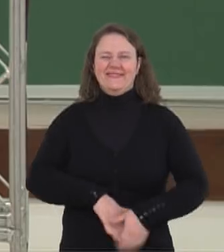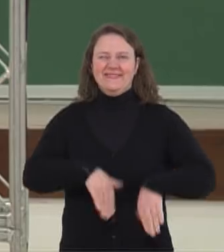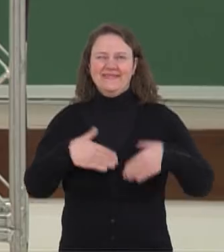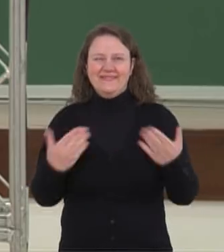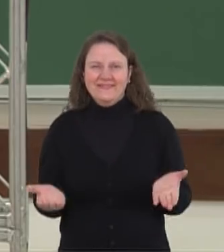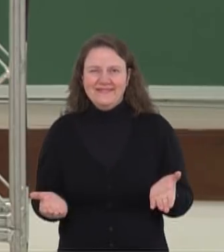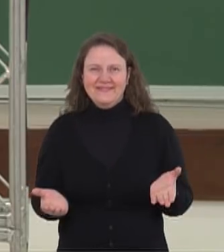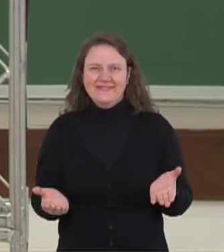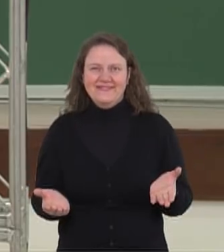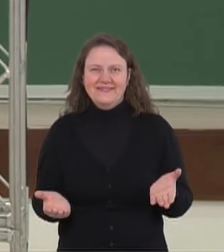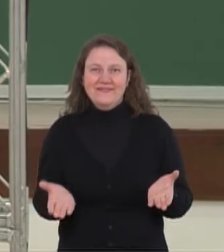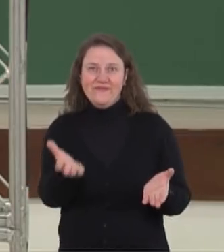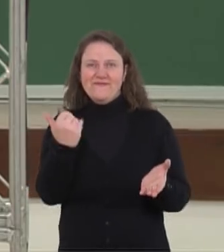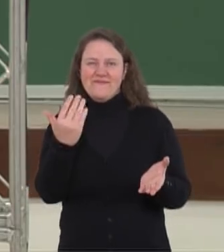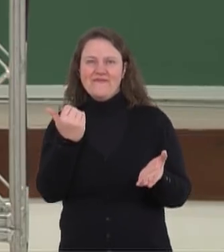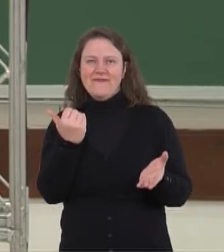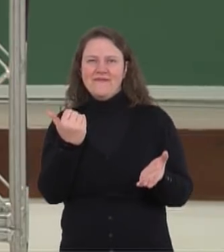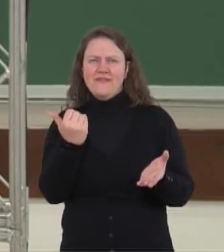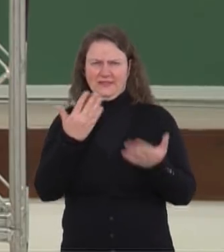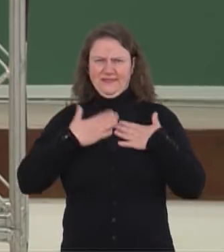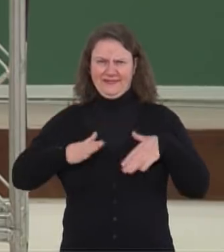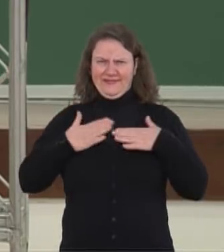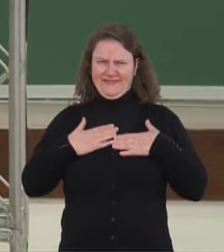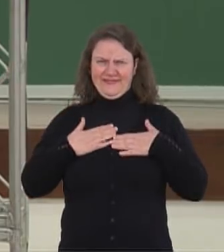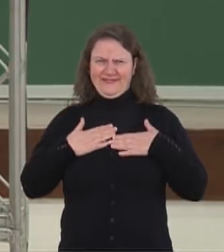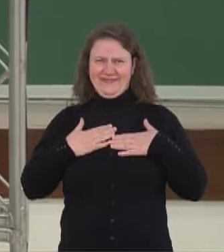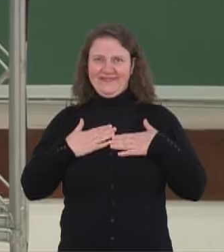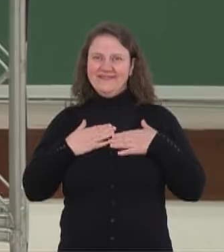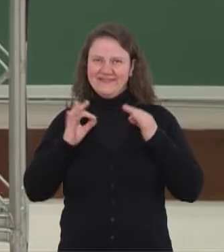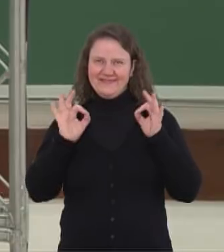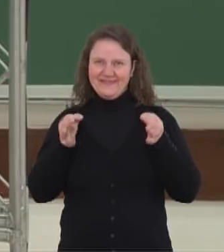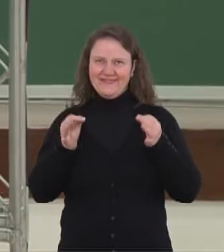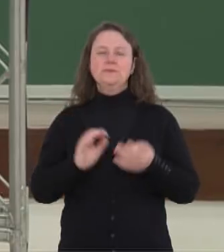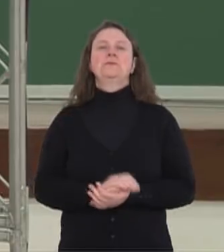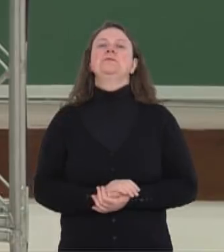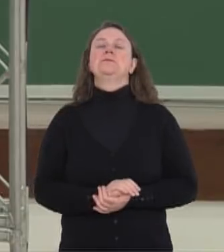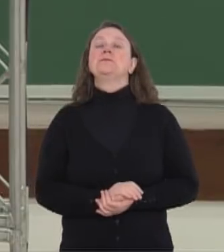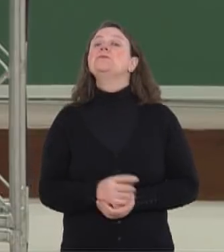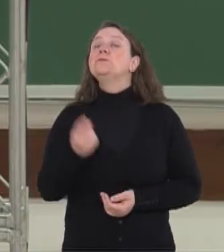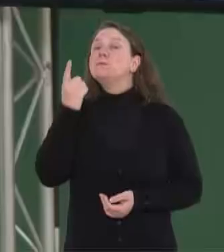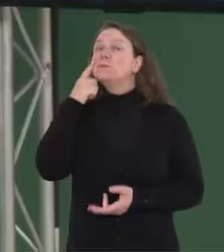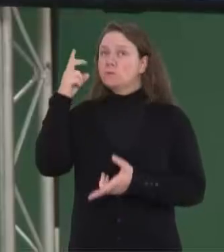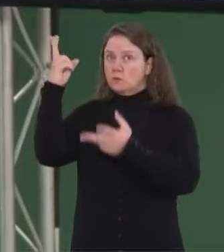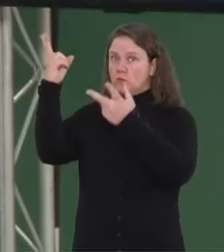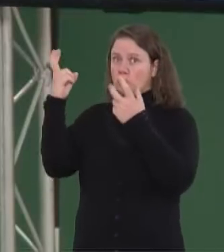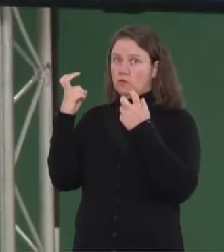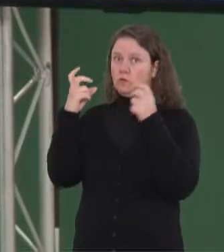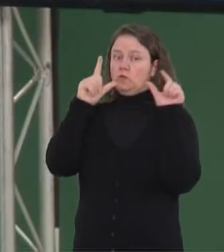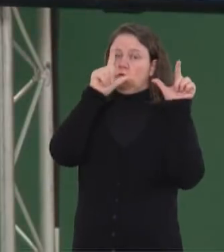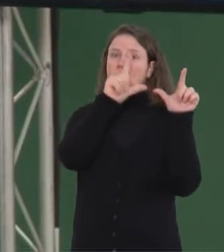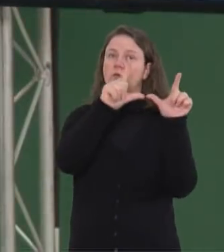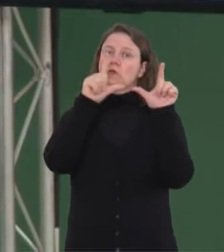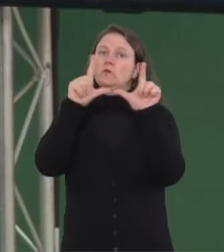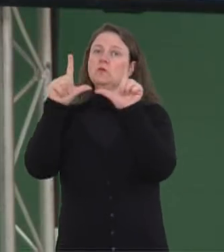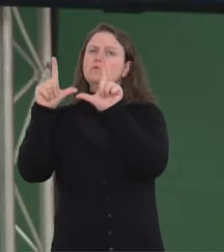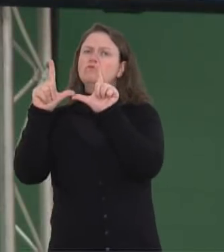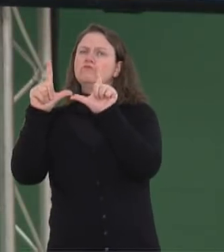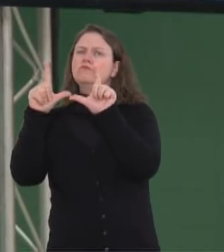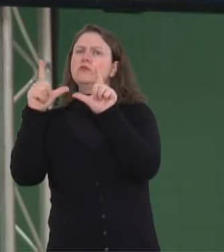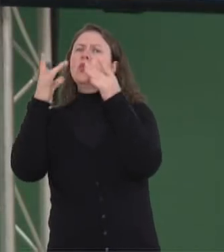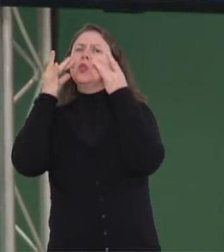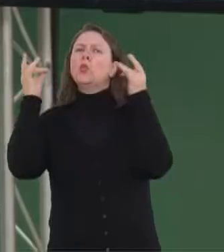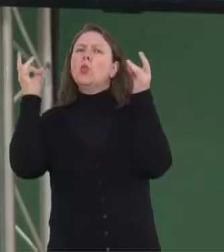Let's check the answer. Foi tranquilo também, não foi? Então, olha só. Qual das charges Garfield faz uma